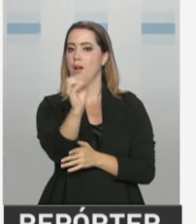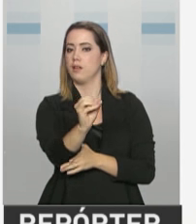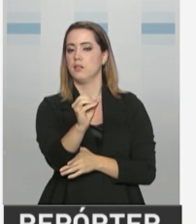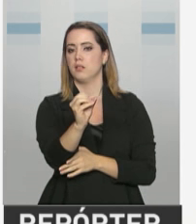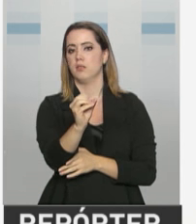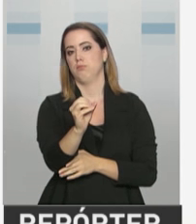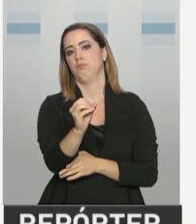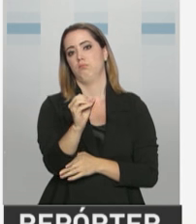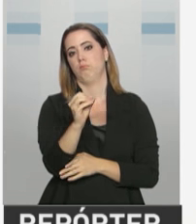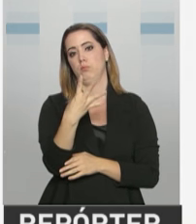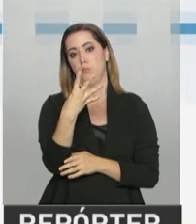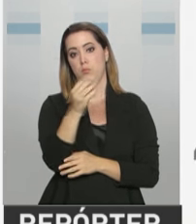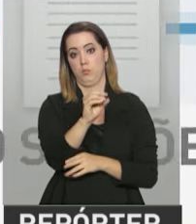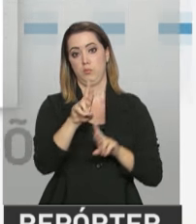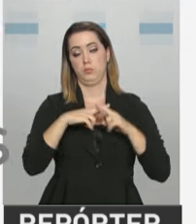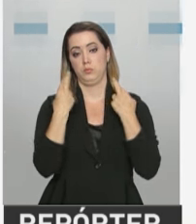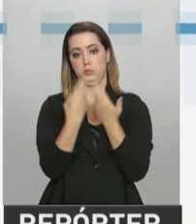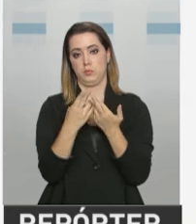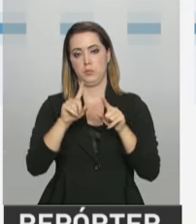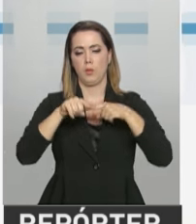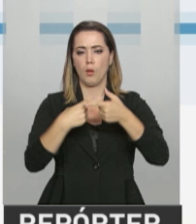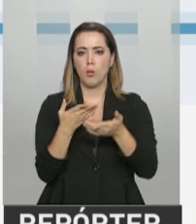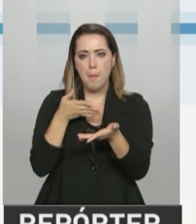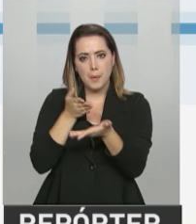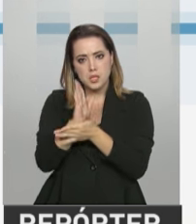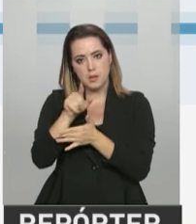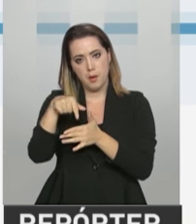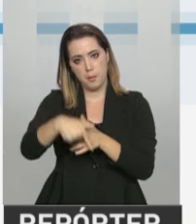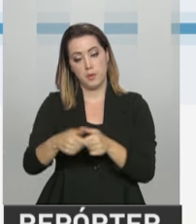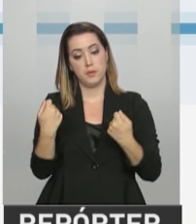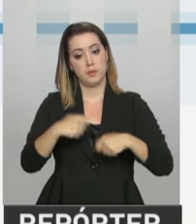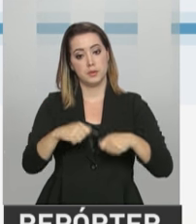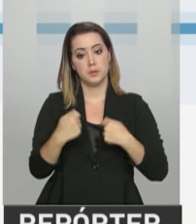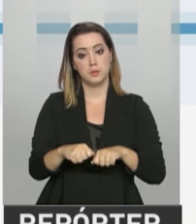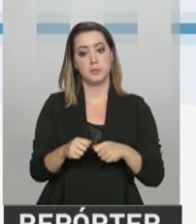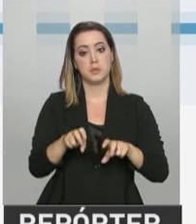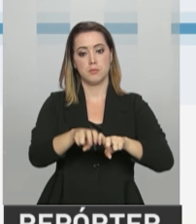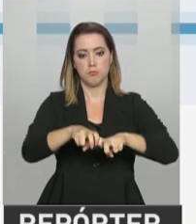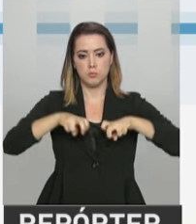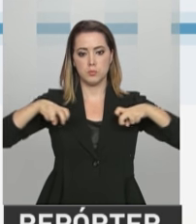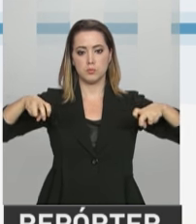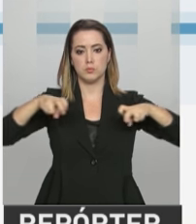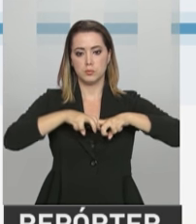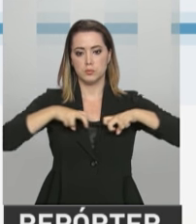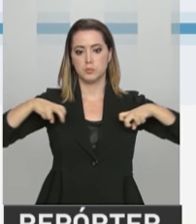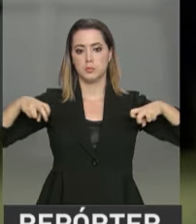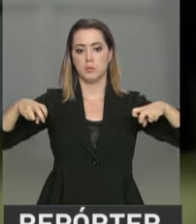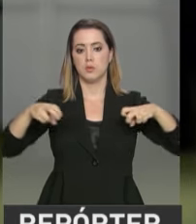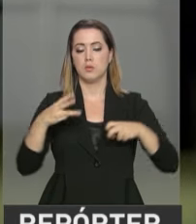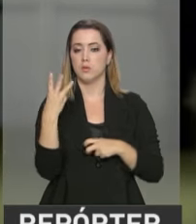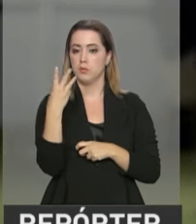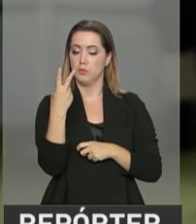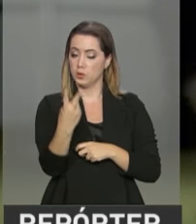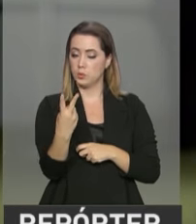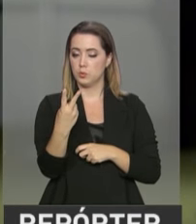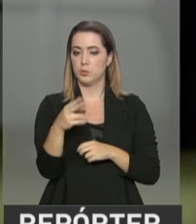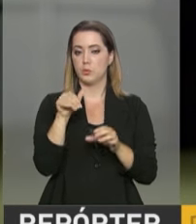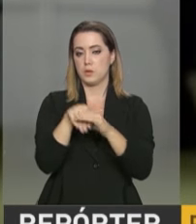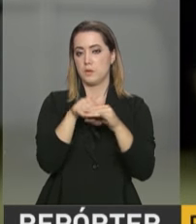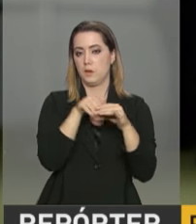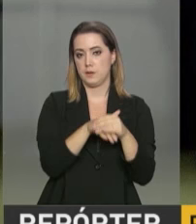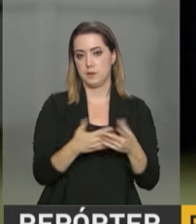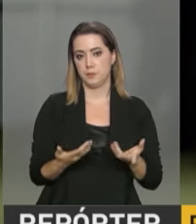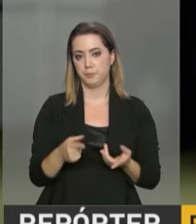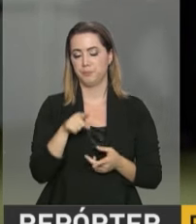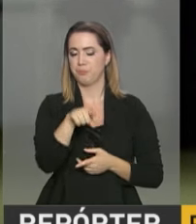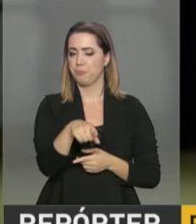fase 40 ao todo se aprovada a PEC ainda terá de passar pelo plenário em duas votações como é uma proposta que muda